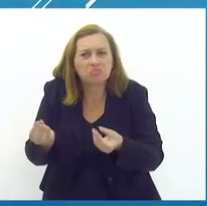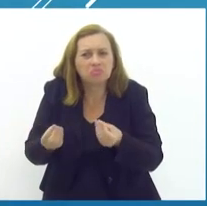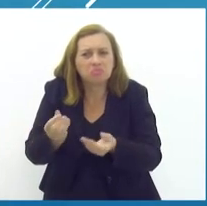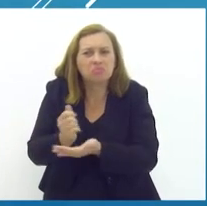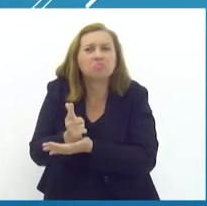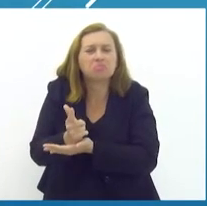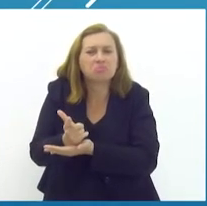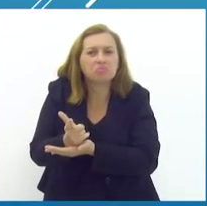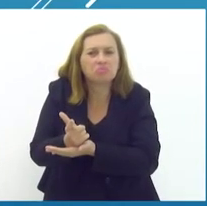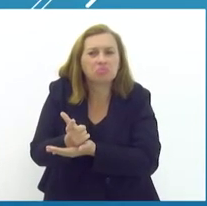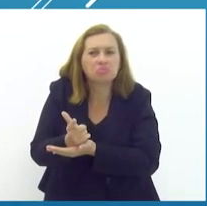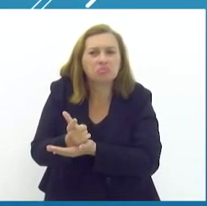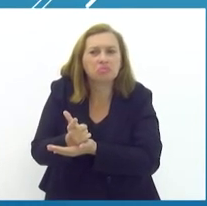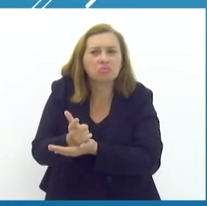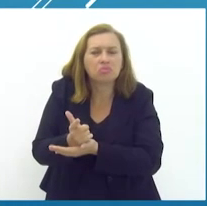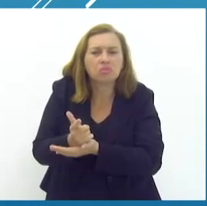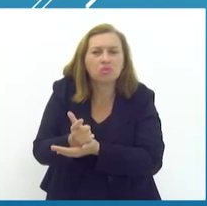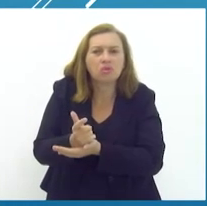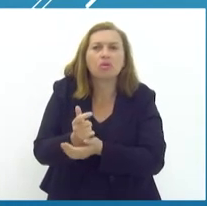entra